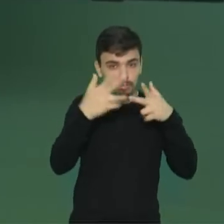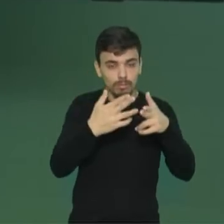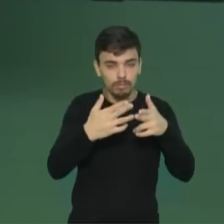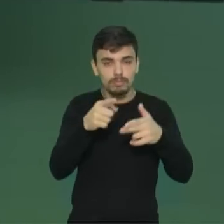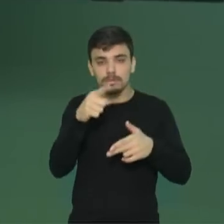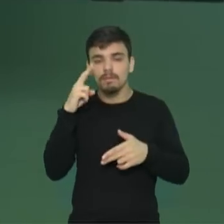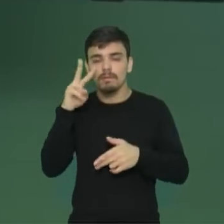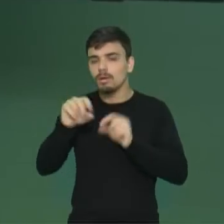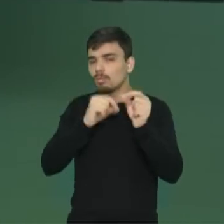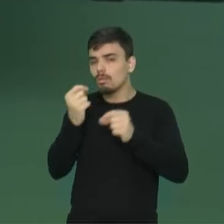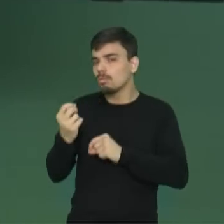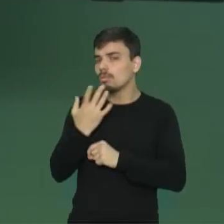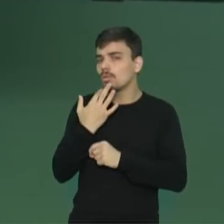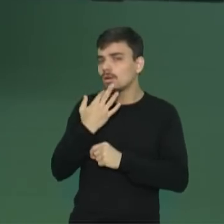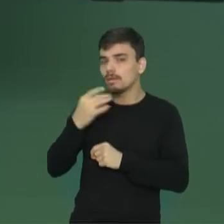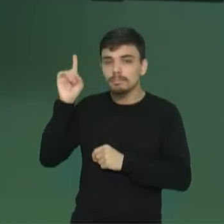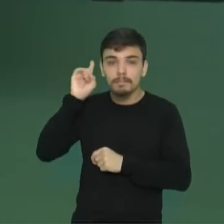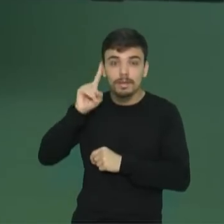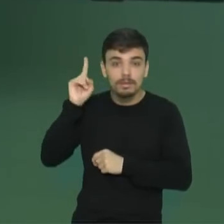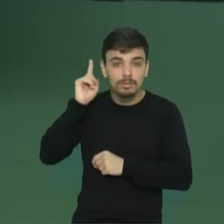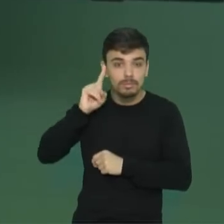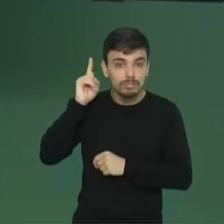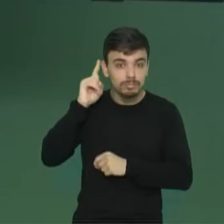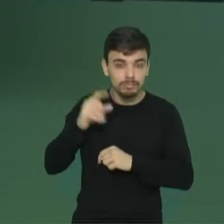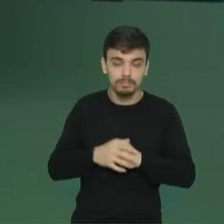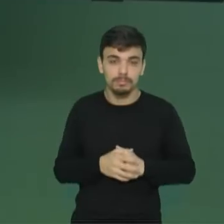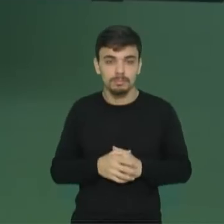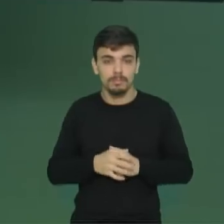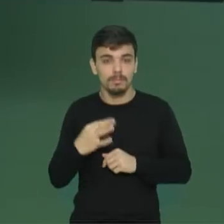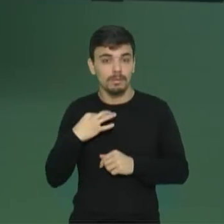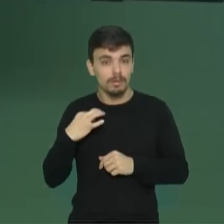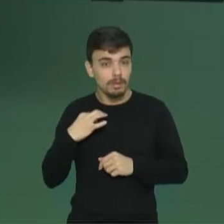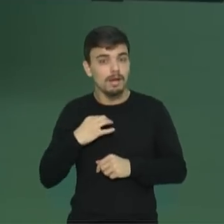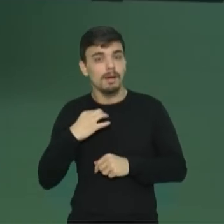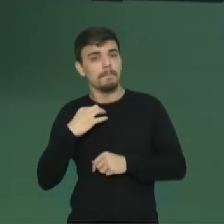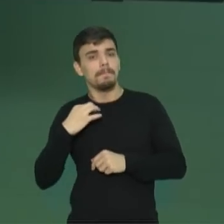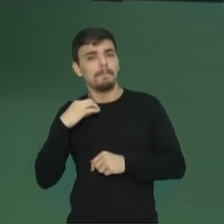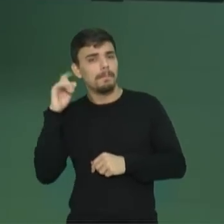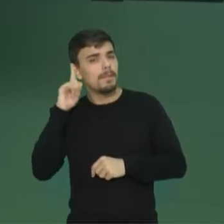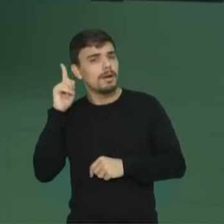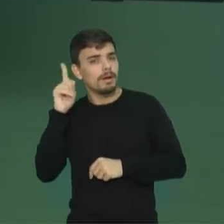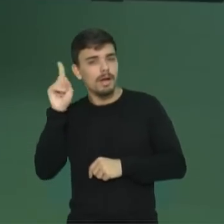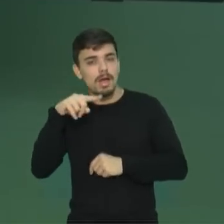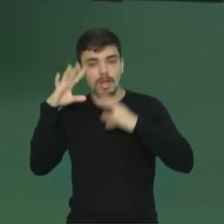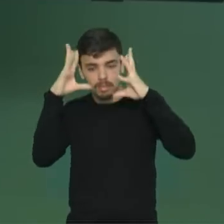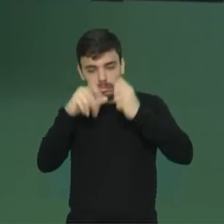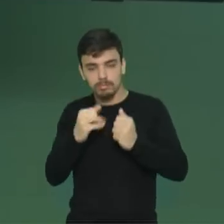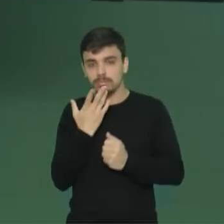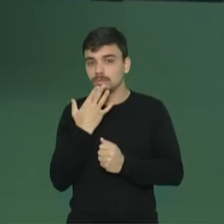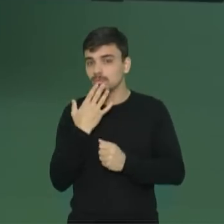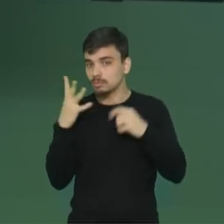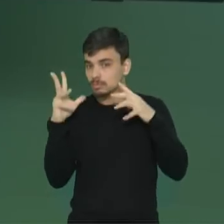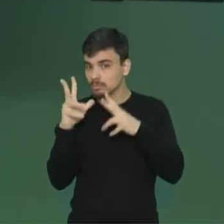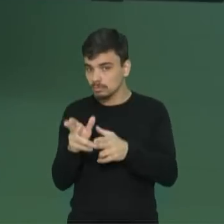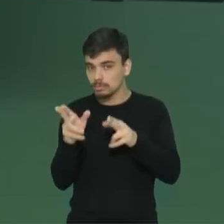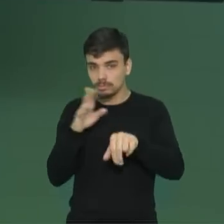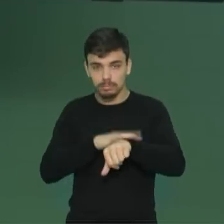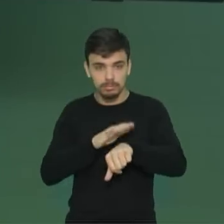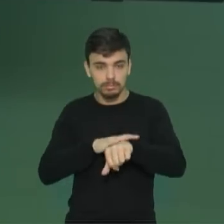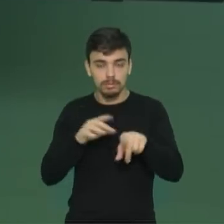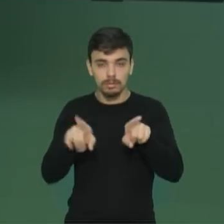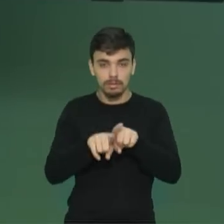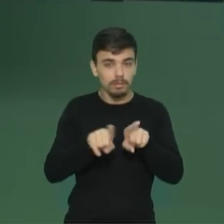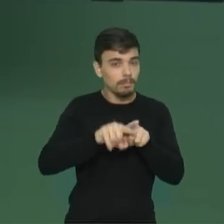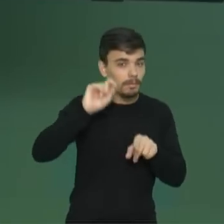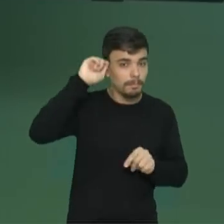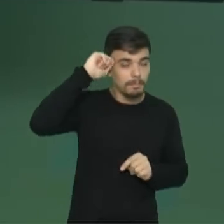Branco. Lembra disso? Uma camiseta branca reflete todas as cores ao mesmo tempo. Uma camiseta preta